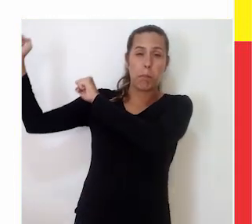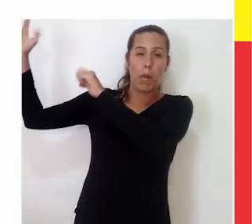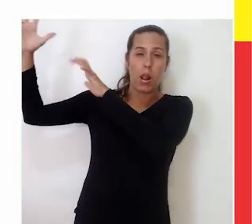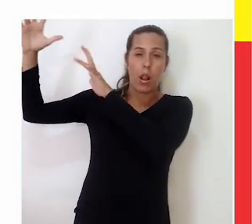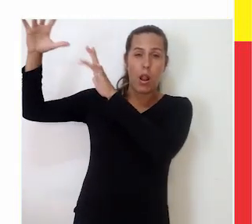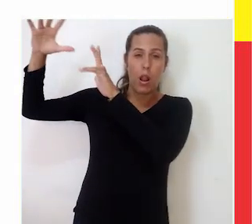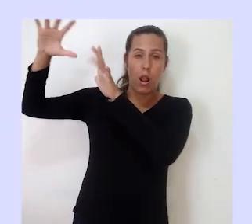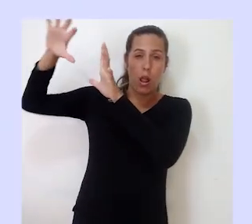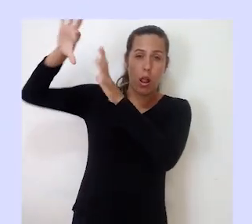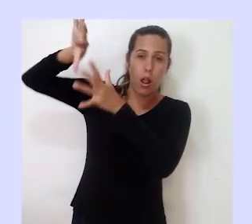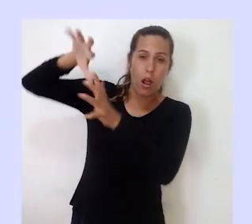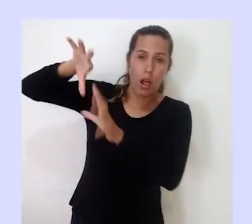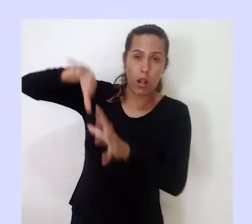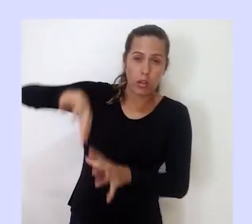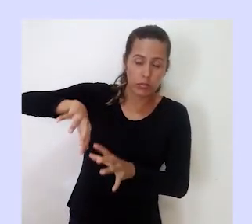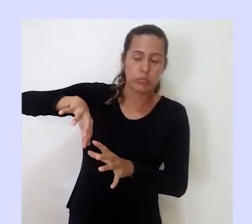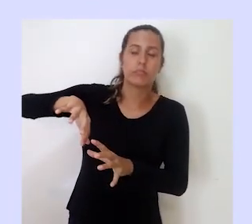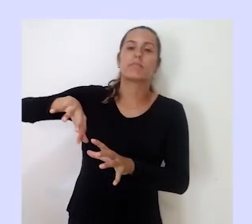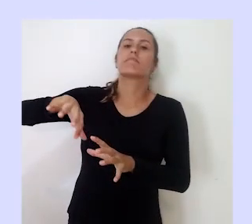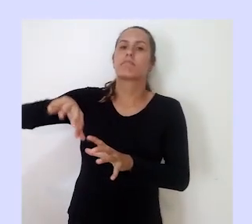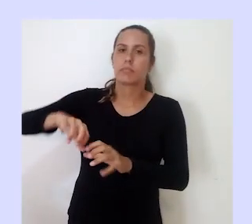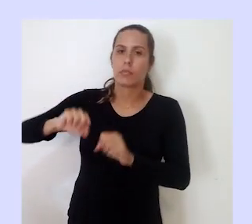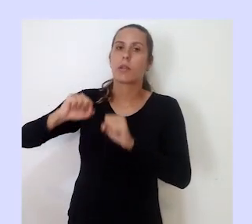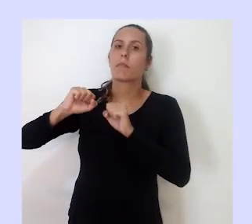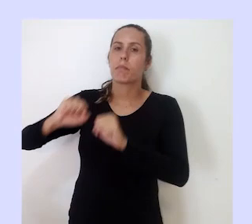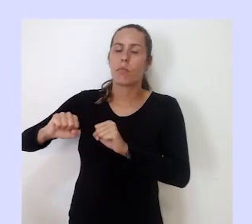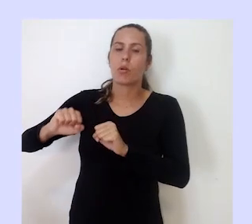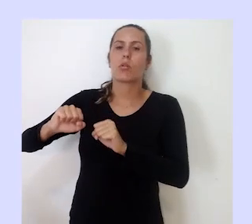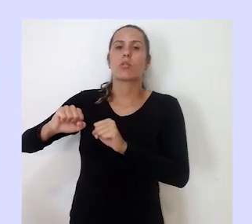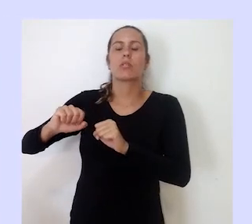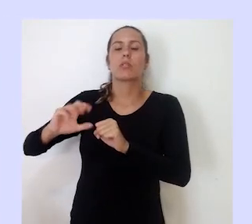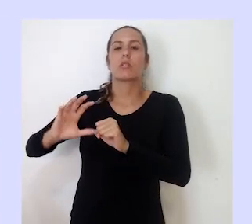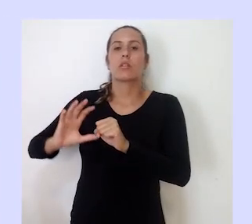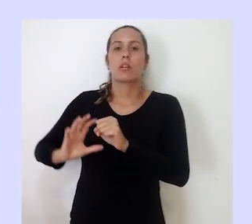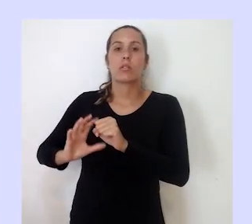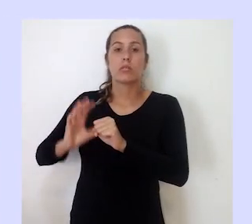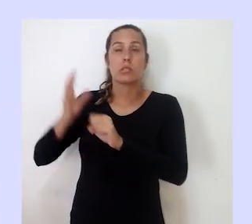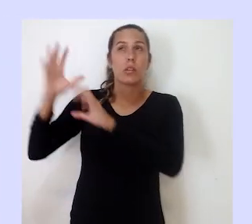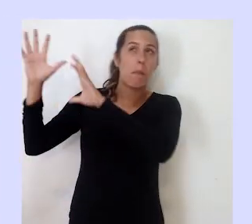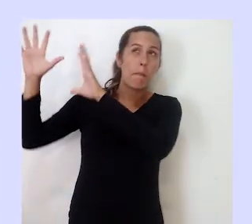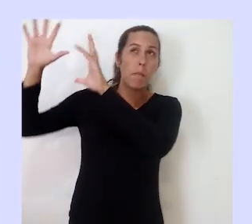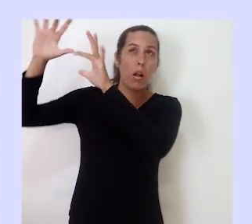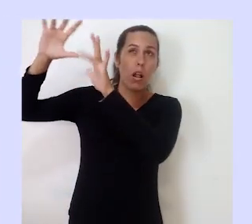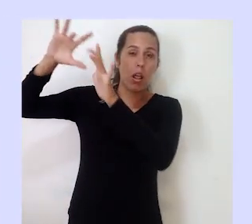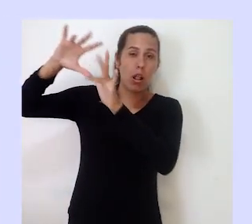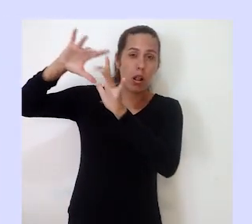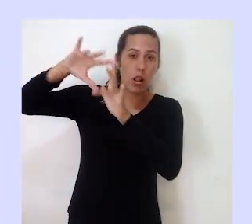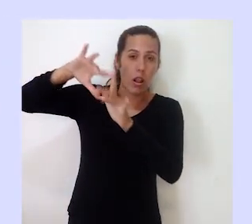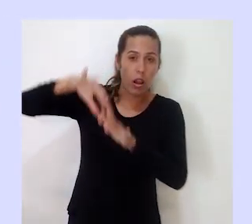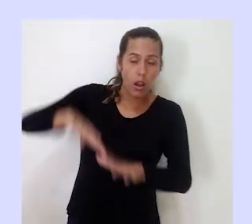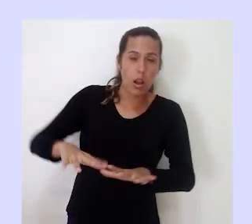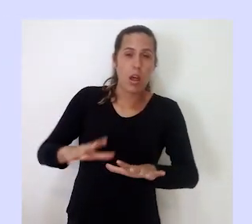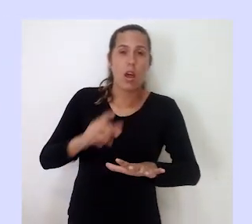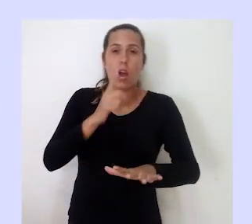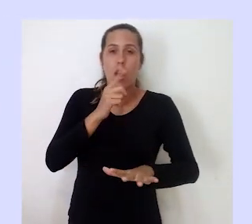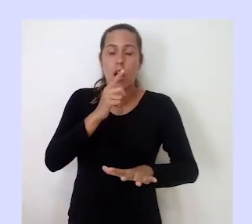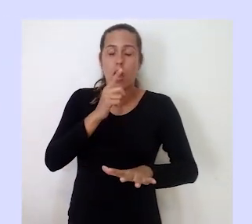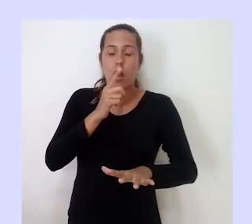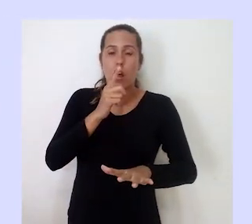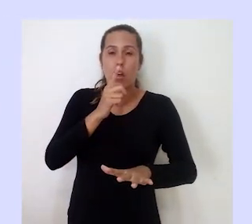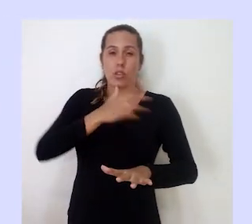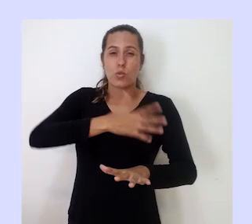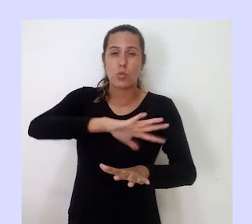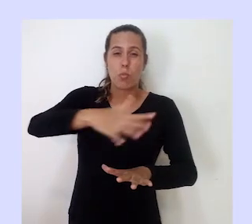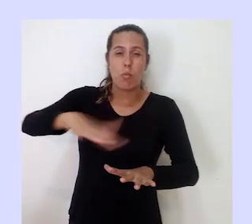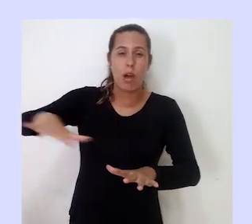temperaturas do nosso planeta, uma grande calota de gelo se desprende dos polos, cai no mar e